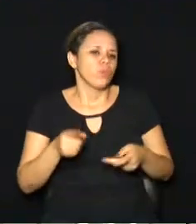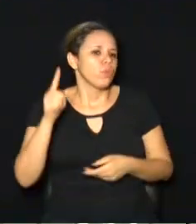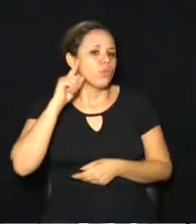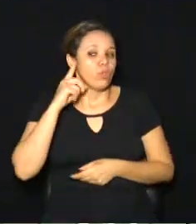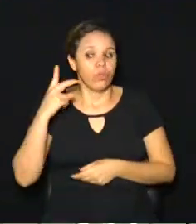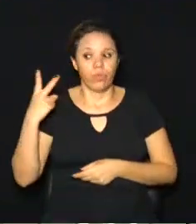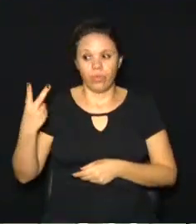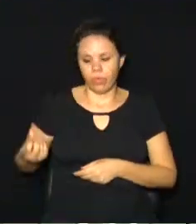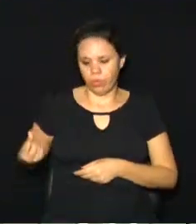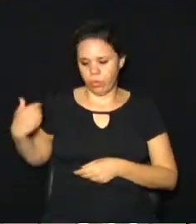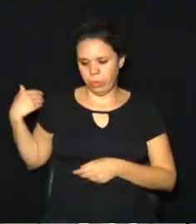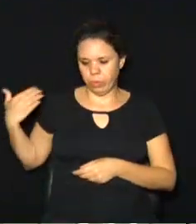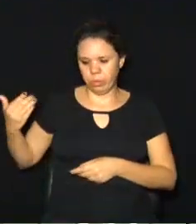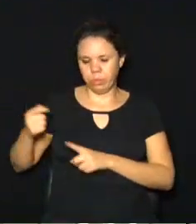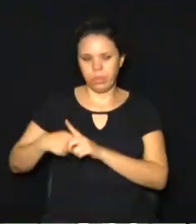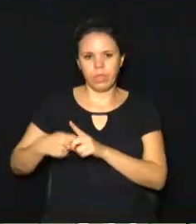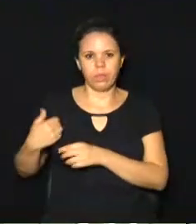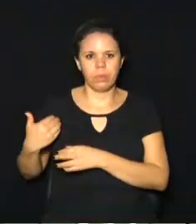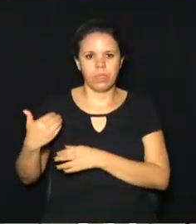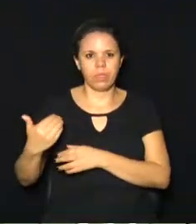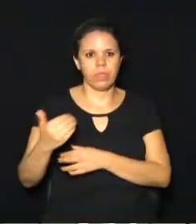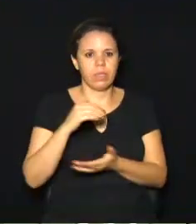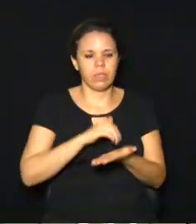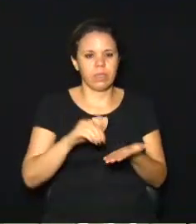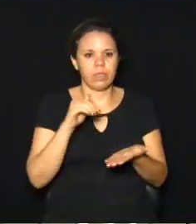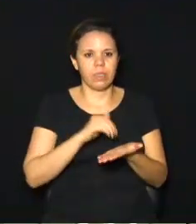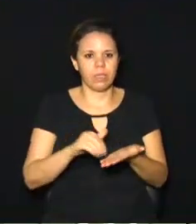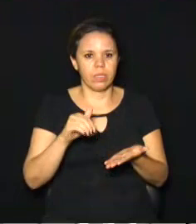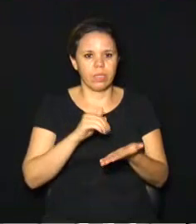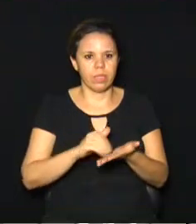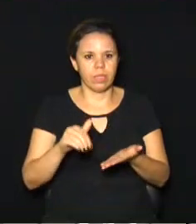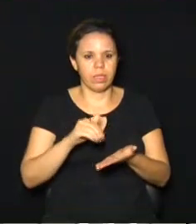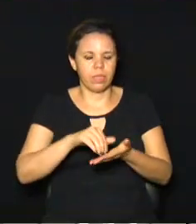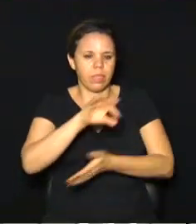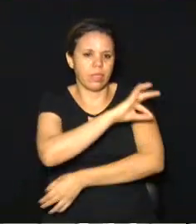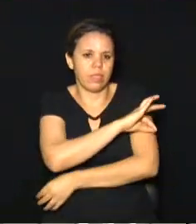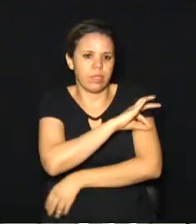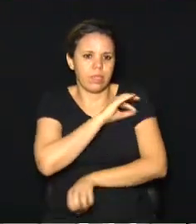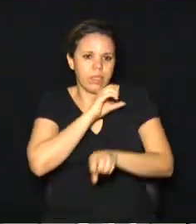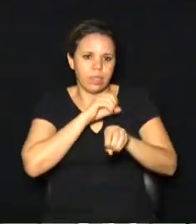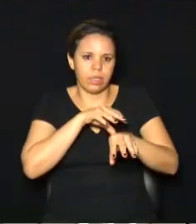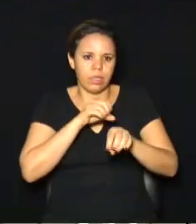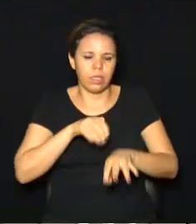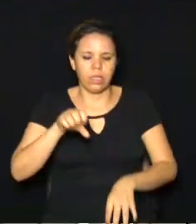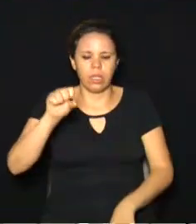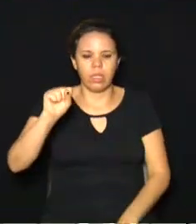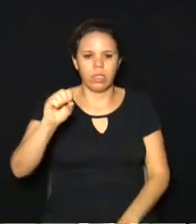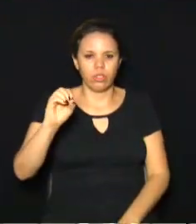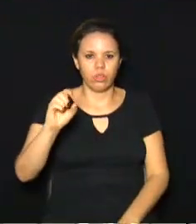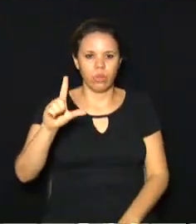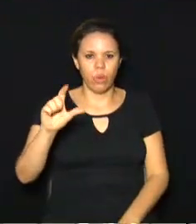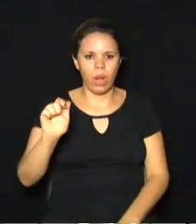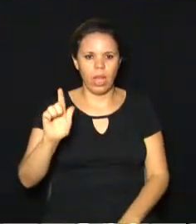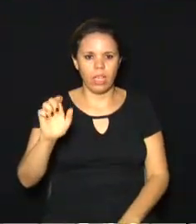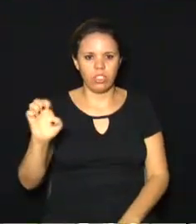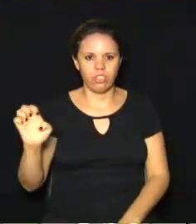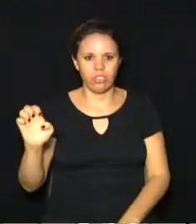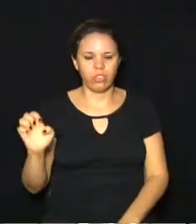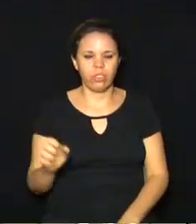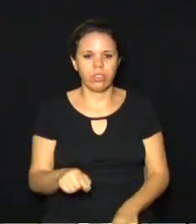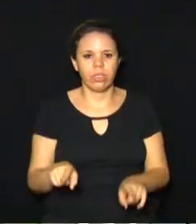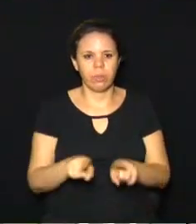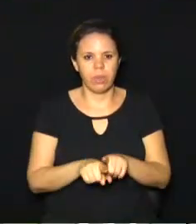26 do último mês à Secretaria Municipal de Educação, a secretária Solange Pellicer, e